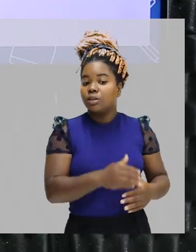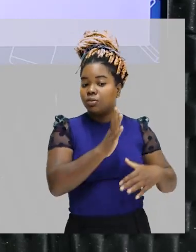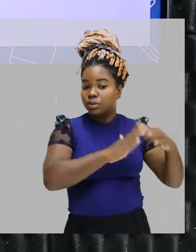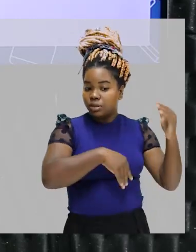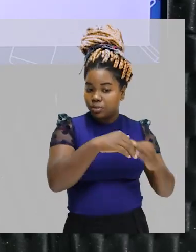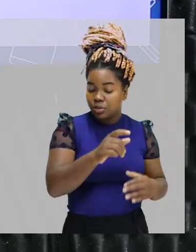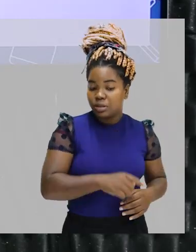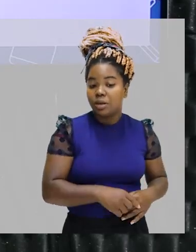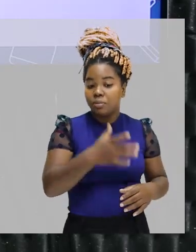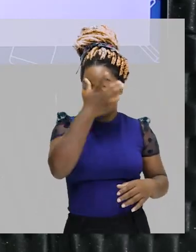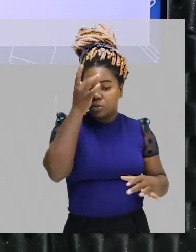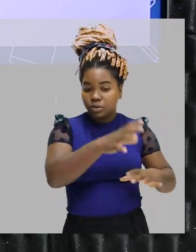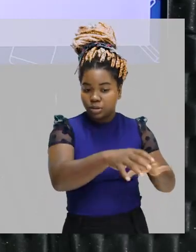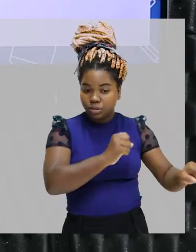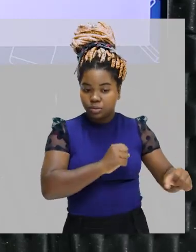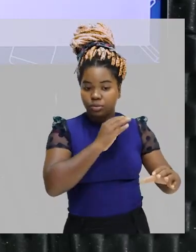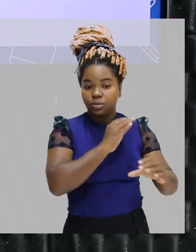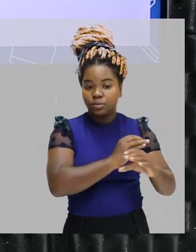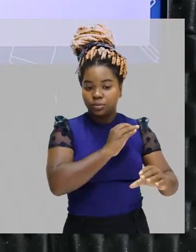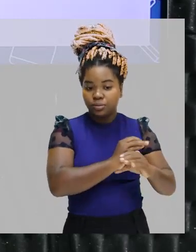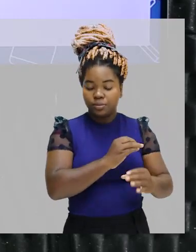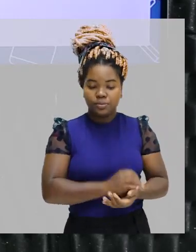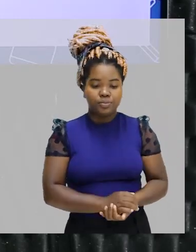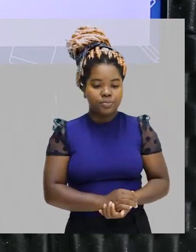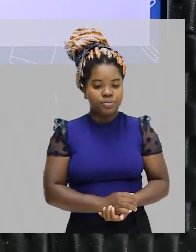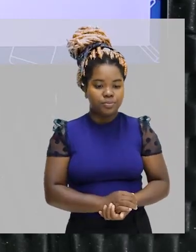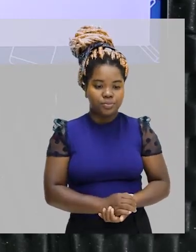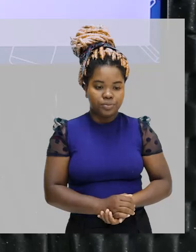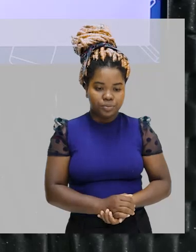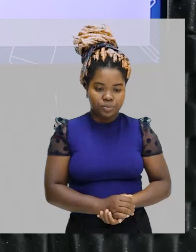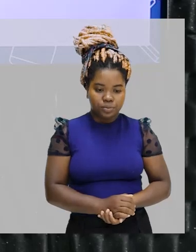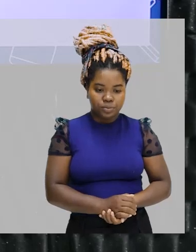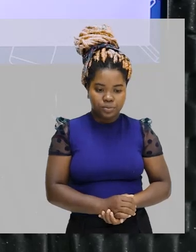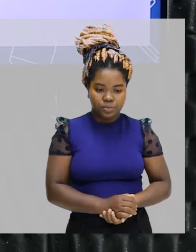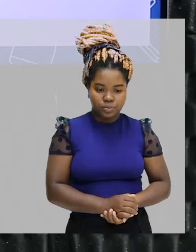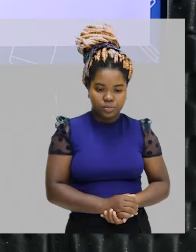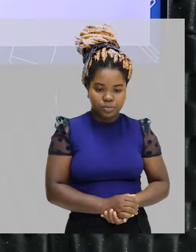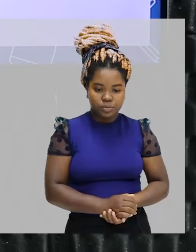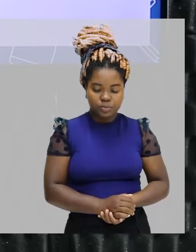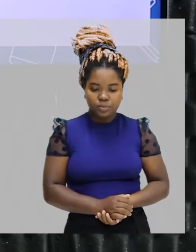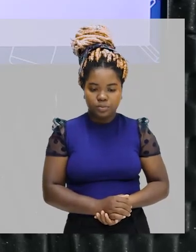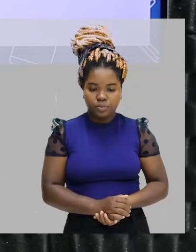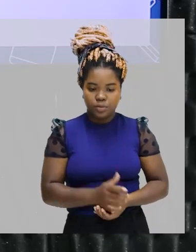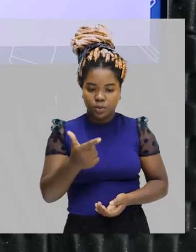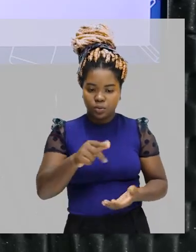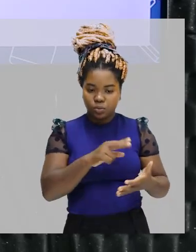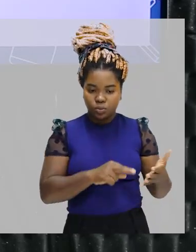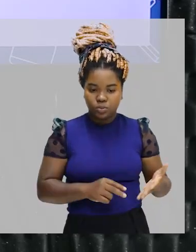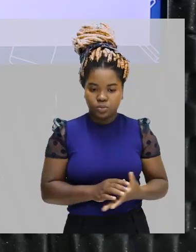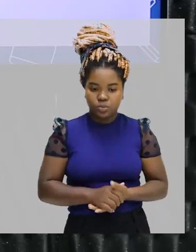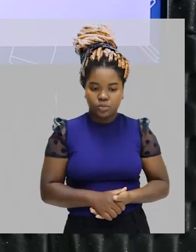se formou como engenheiro, tá bom? Então, an engineer may work